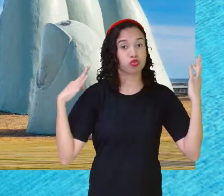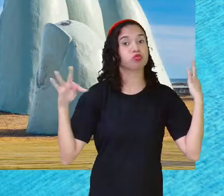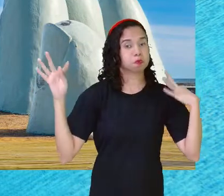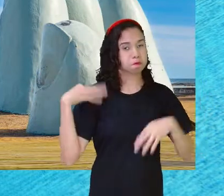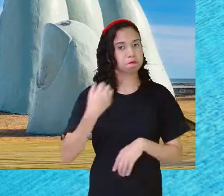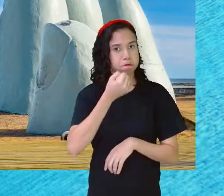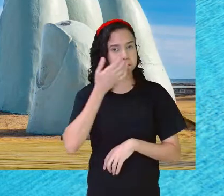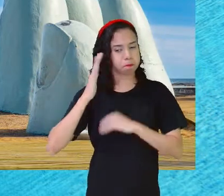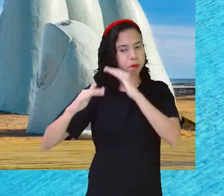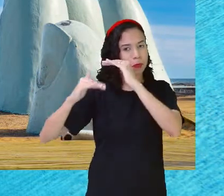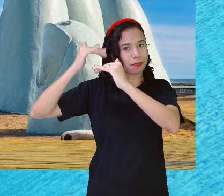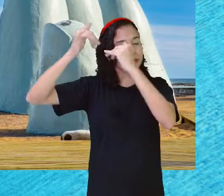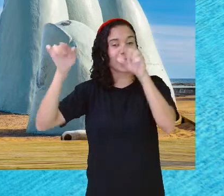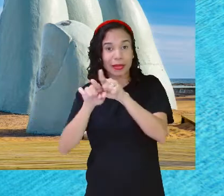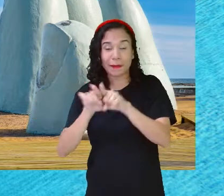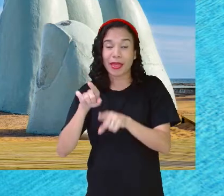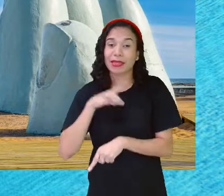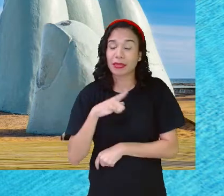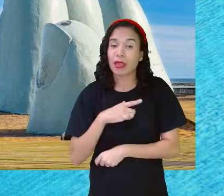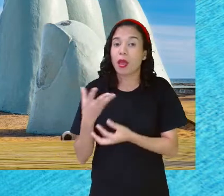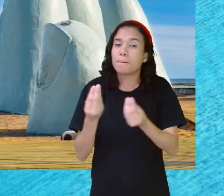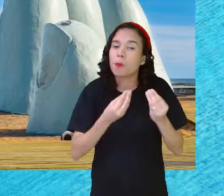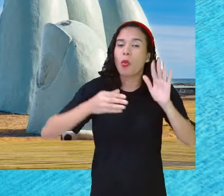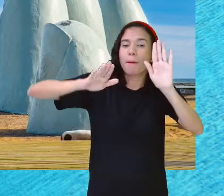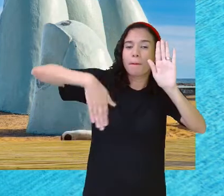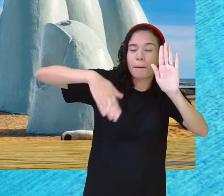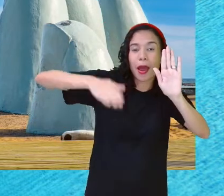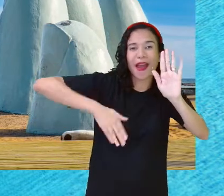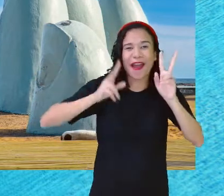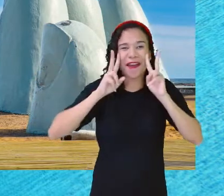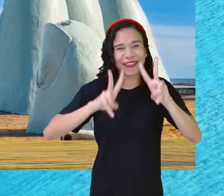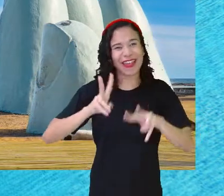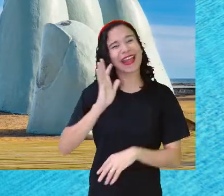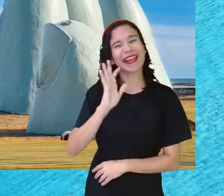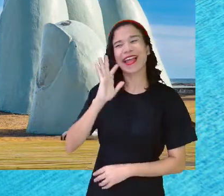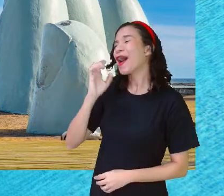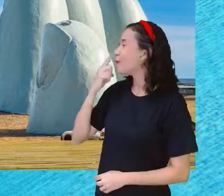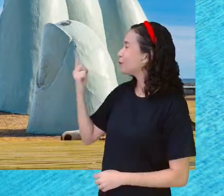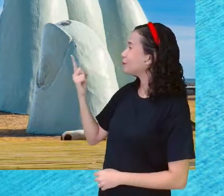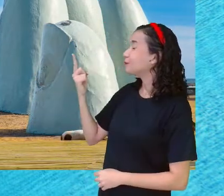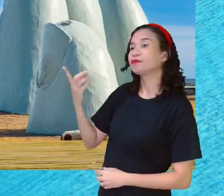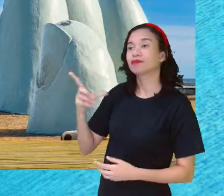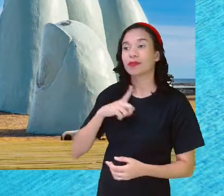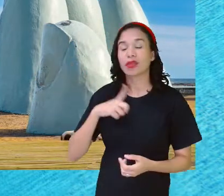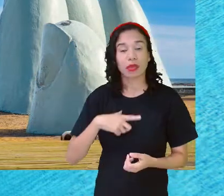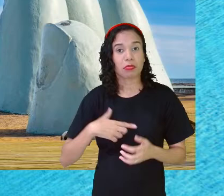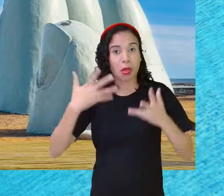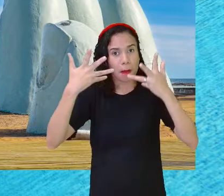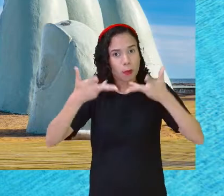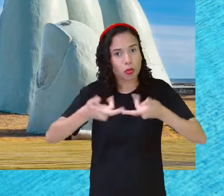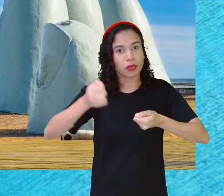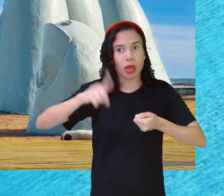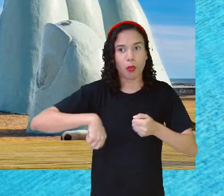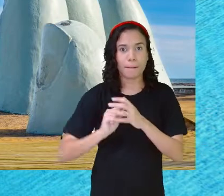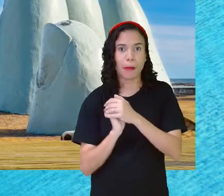desenvolvido e eles exploram bastante aí as praias. Olha só que legal essa praia aí, com essa escultura maravilhosa que é uma mão